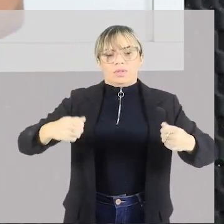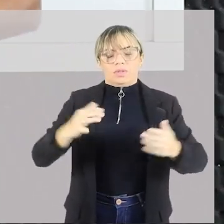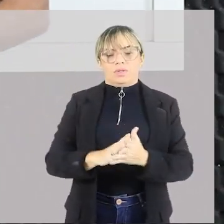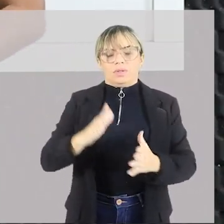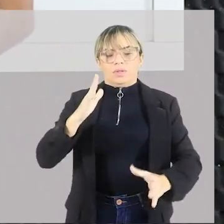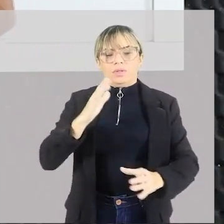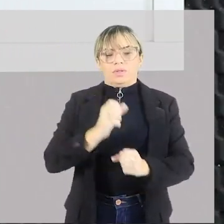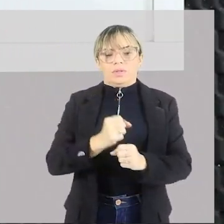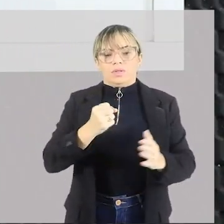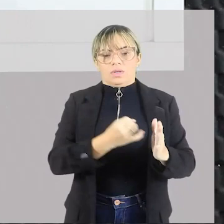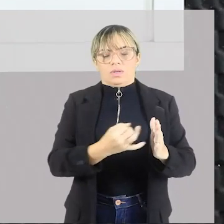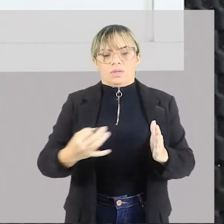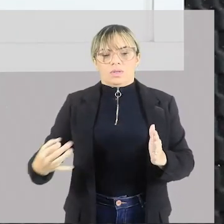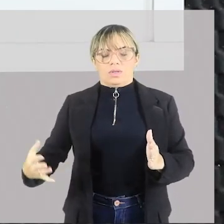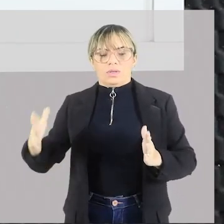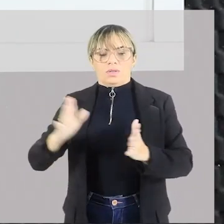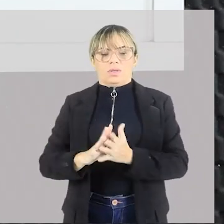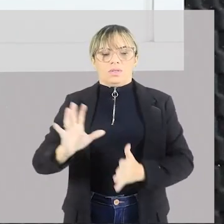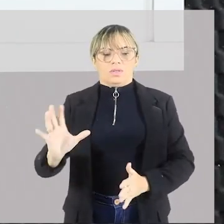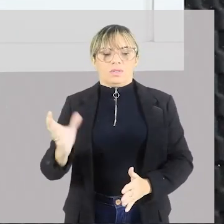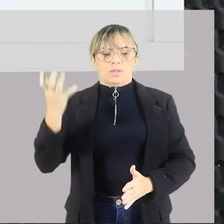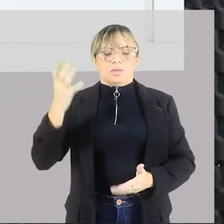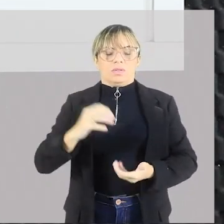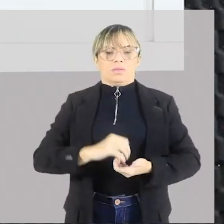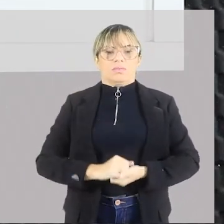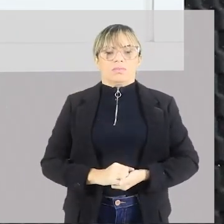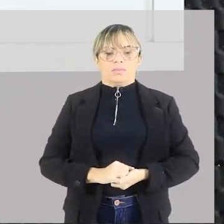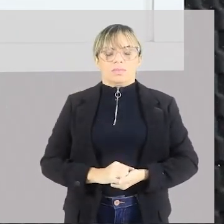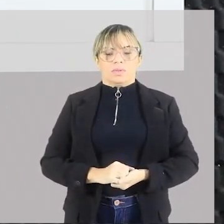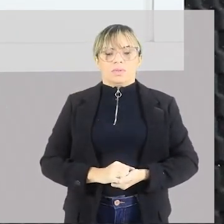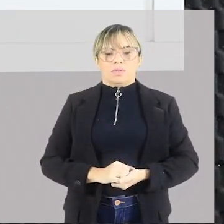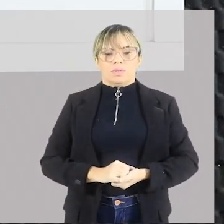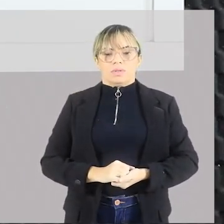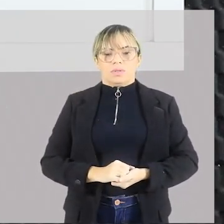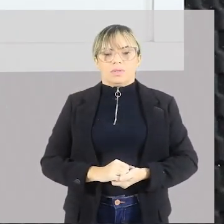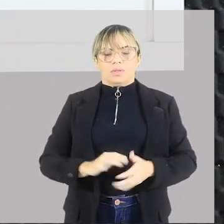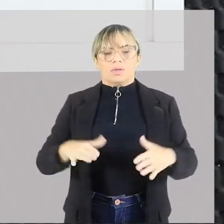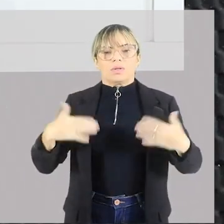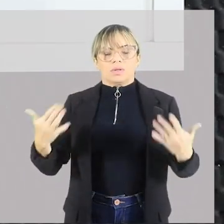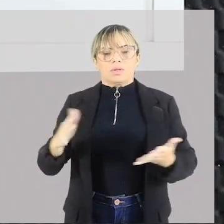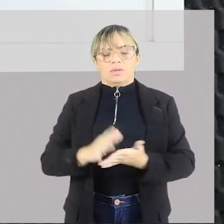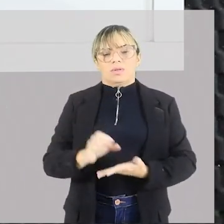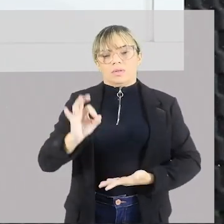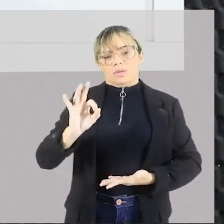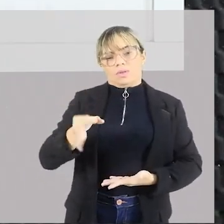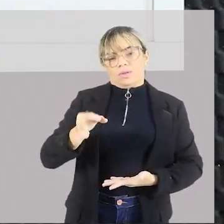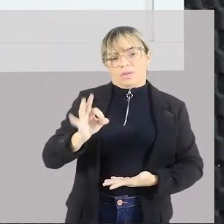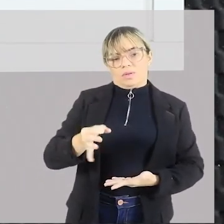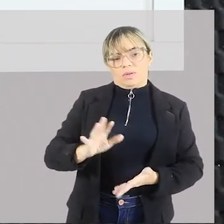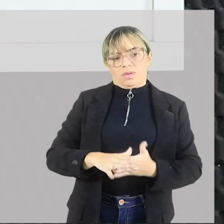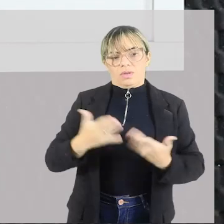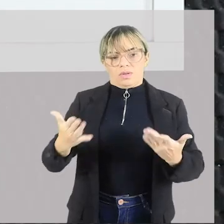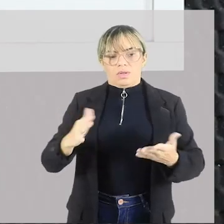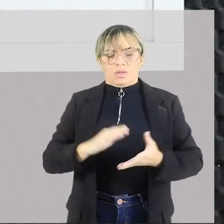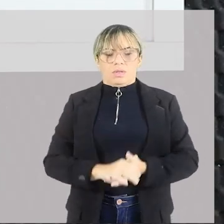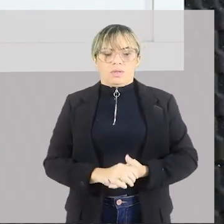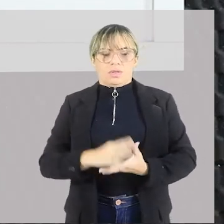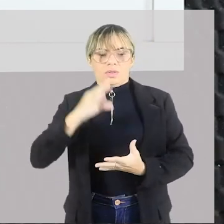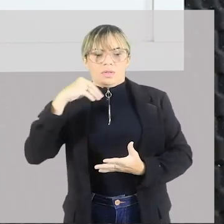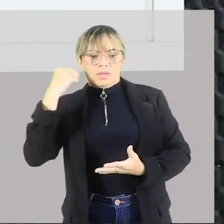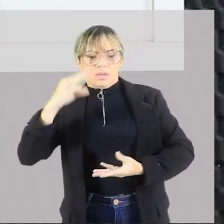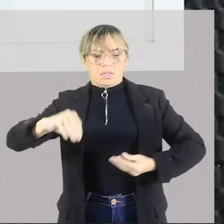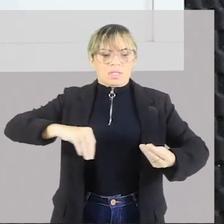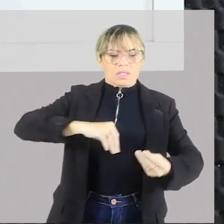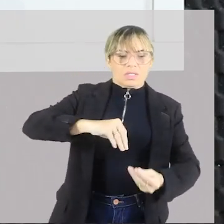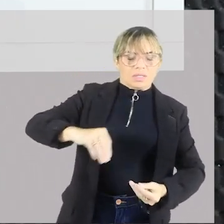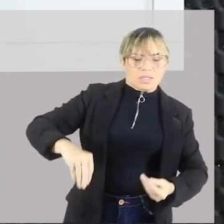calcular a probabilidade do evento acontecer certo Então eu preciso de um experimento